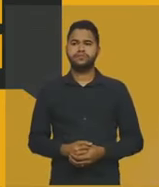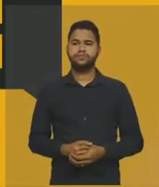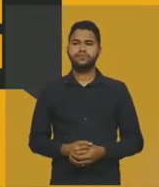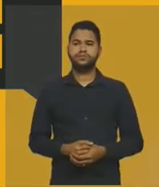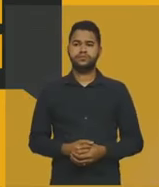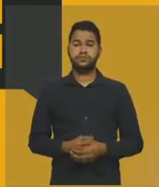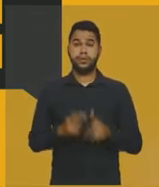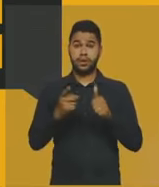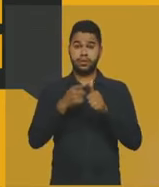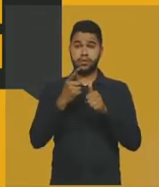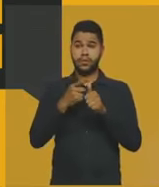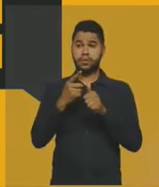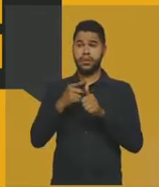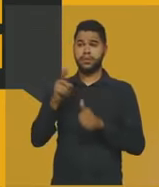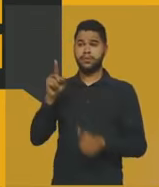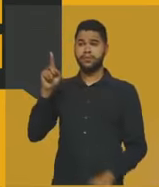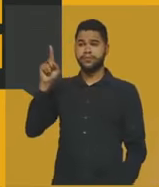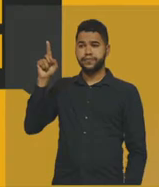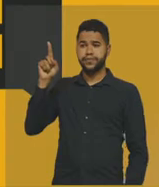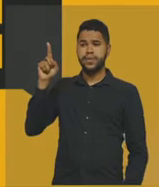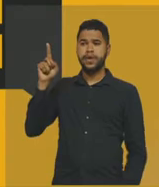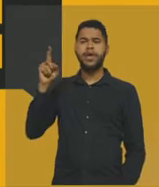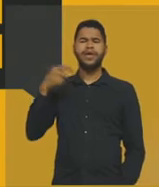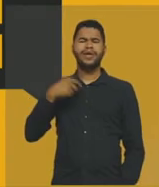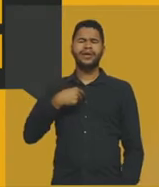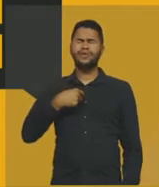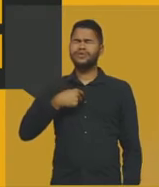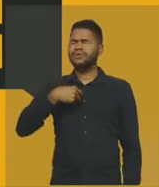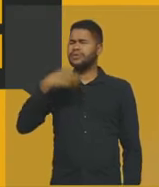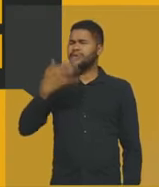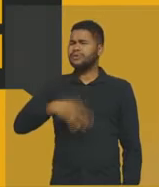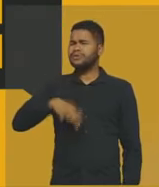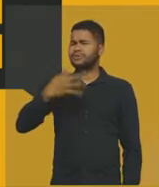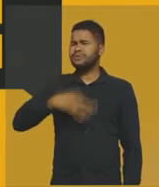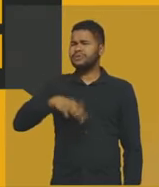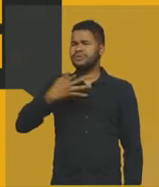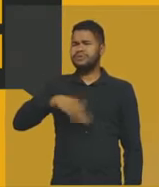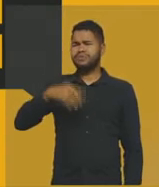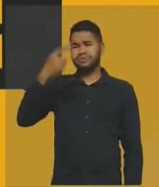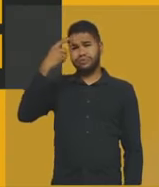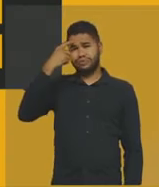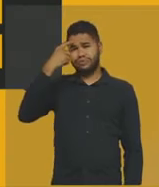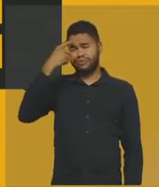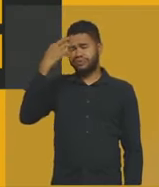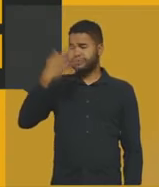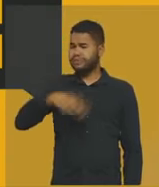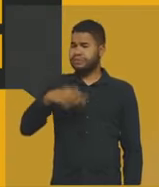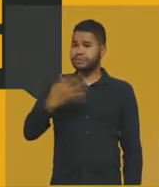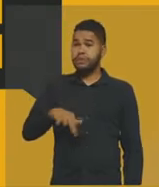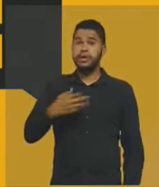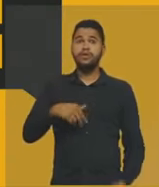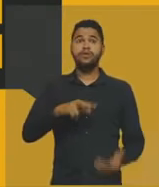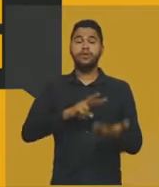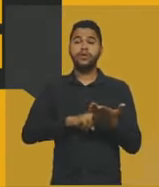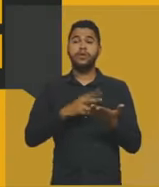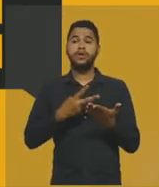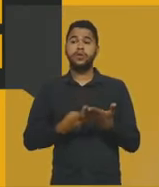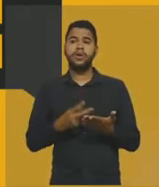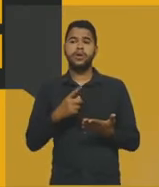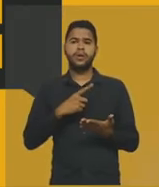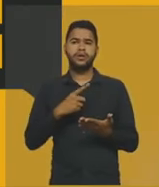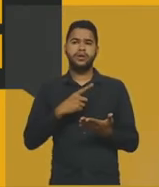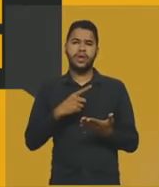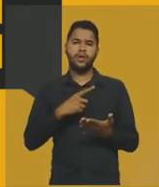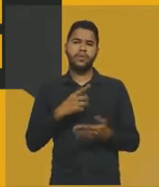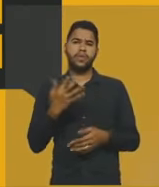I have a headache. Eu estou com dor de cabeça. É o que eu falei. Se eu fosse traduzir ao pé da letra, eu tenho uma dor